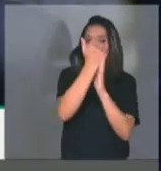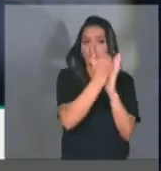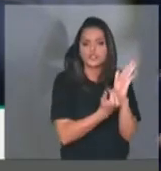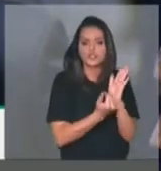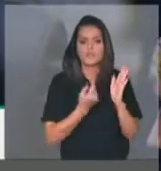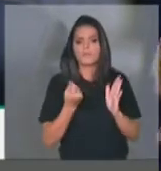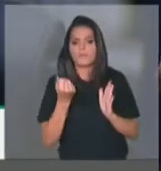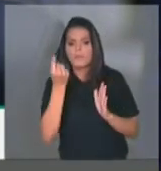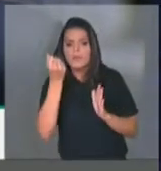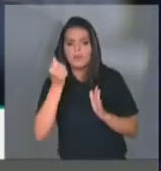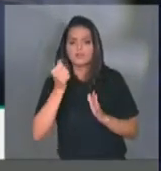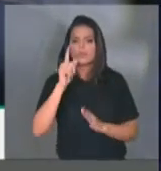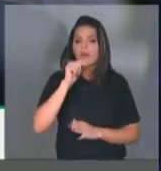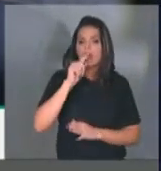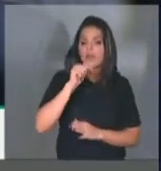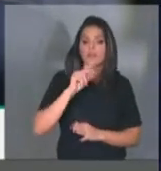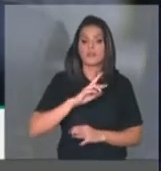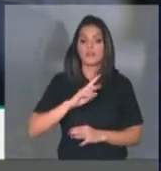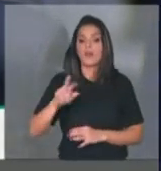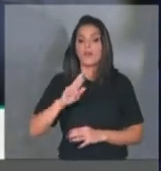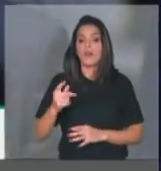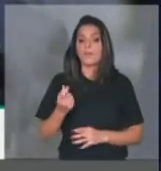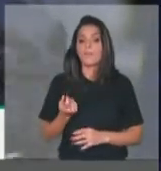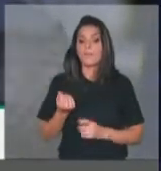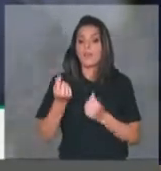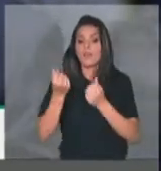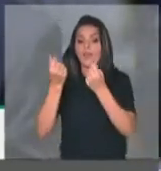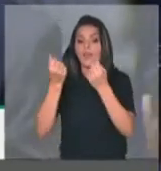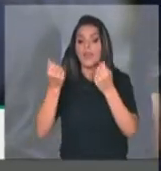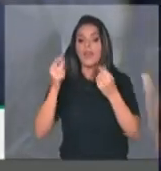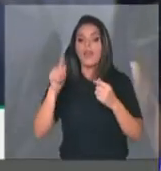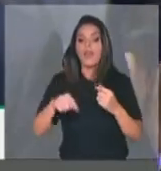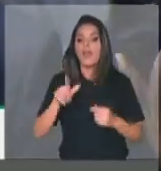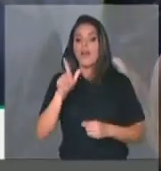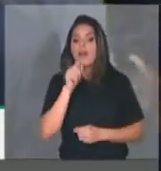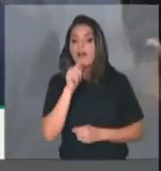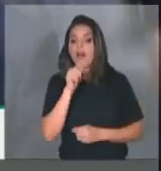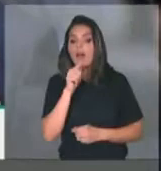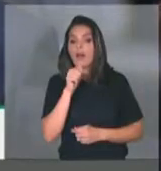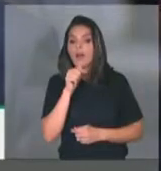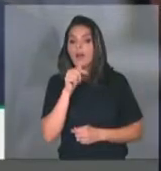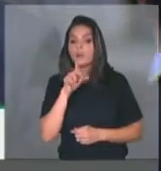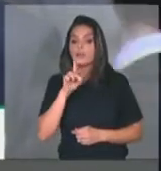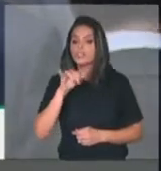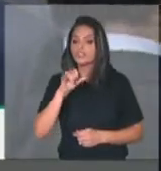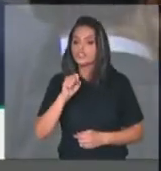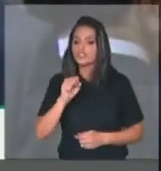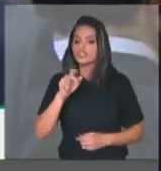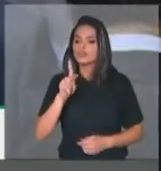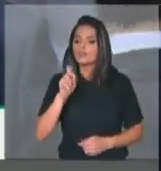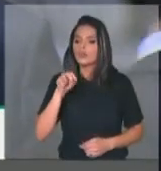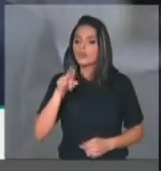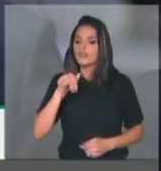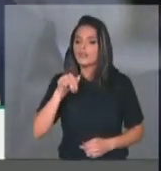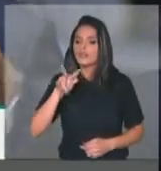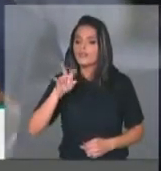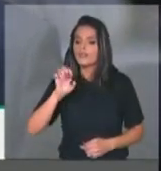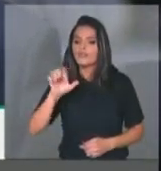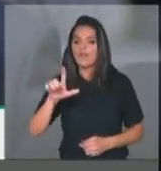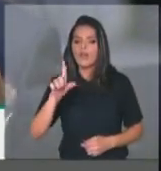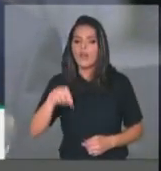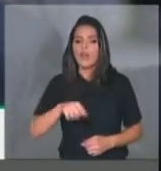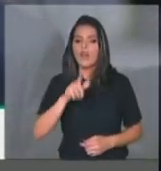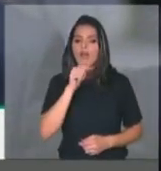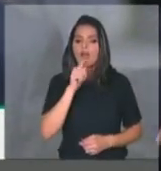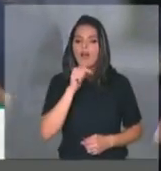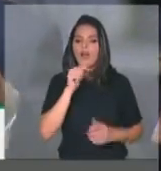água, o que nós estamos falando não é de preço da água, é da disponibilidade da água. O que nós não temos no Brasil é